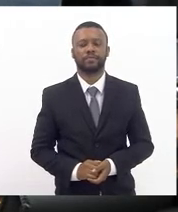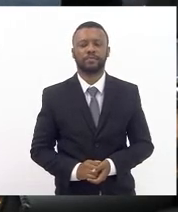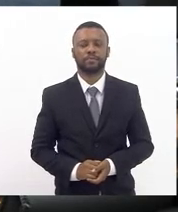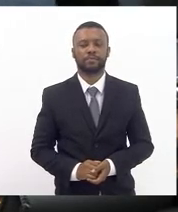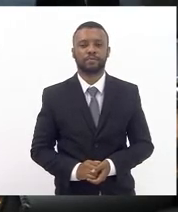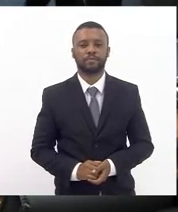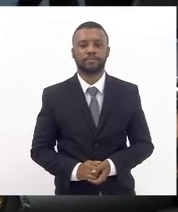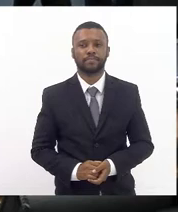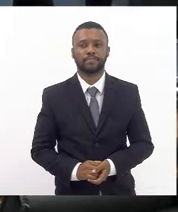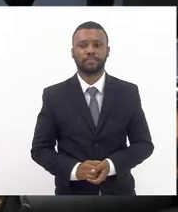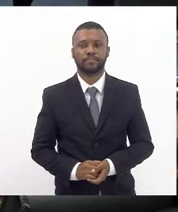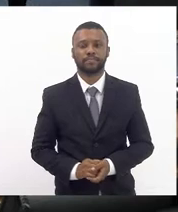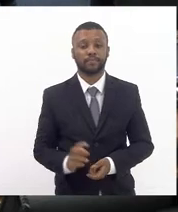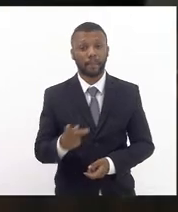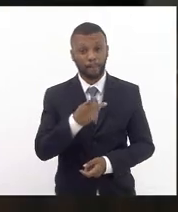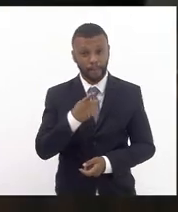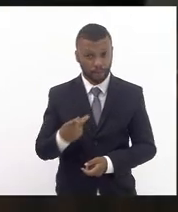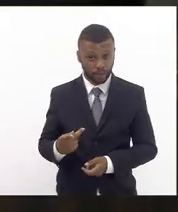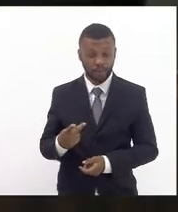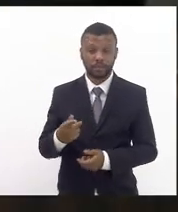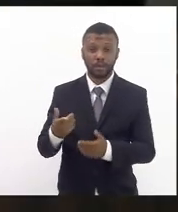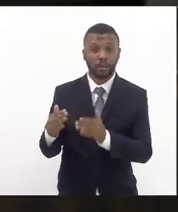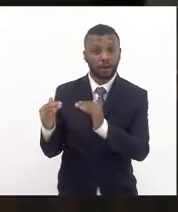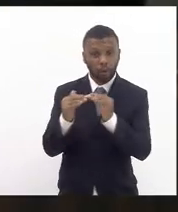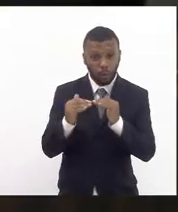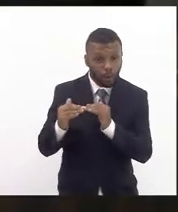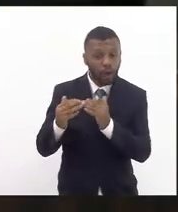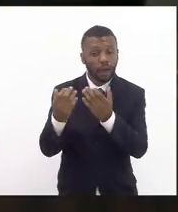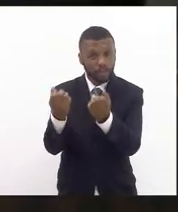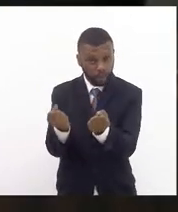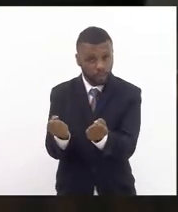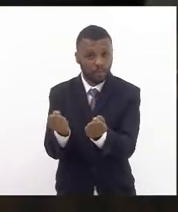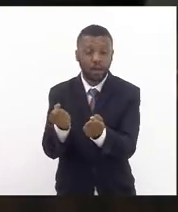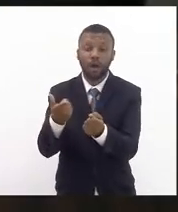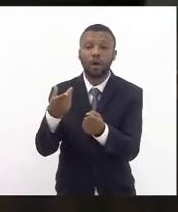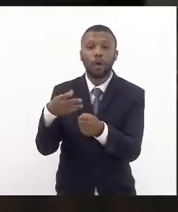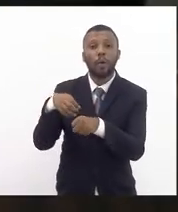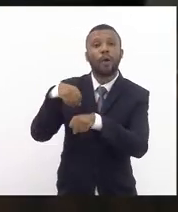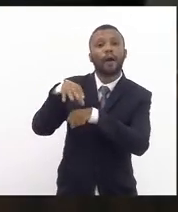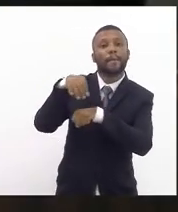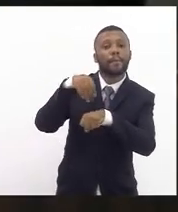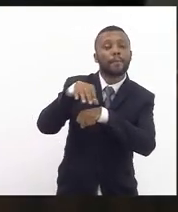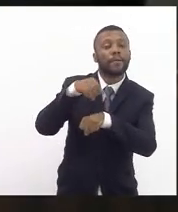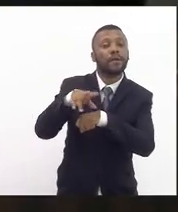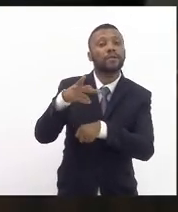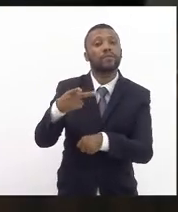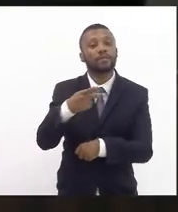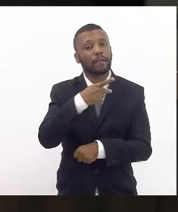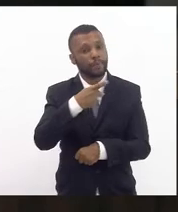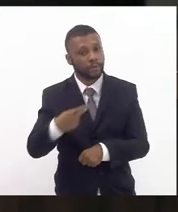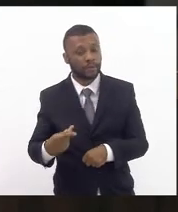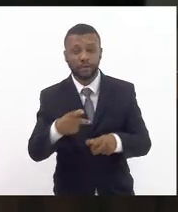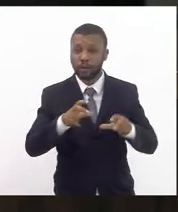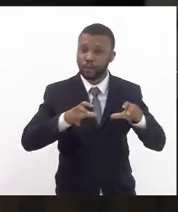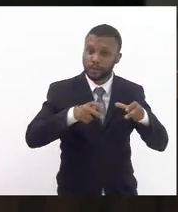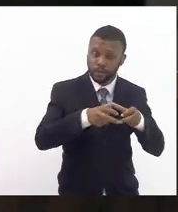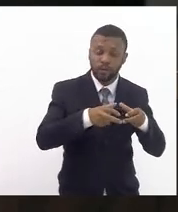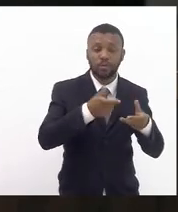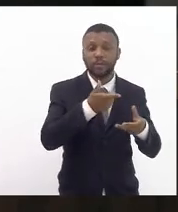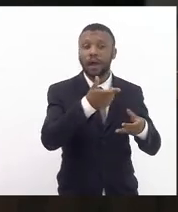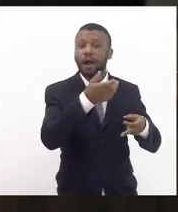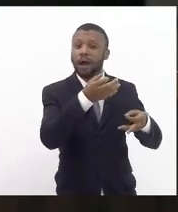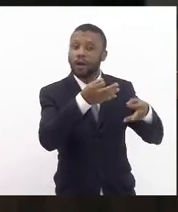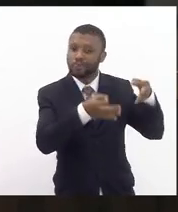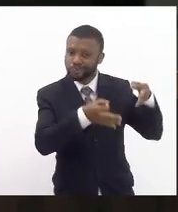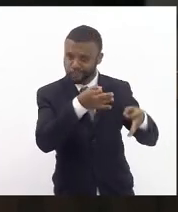Ok. A presidência defere encaminhamento do presidente da Comissão de Constituição e Justiça. Nada mais a tratar na